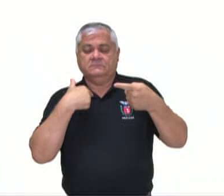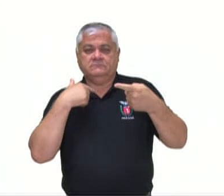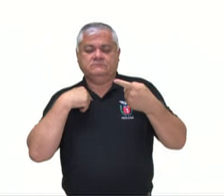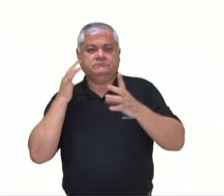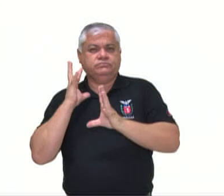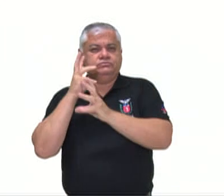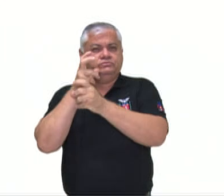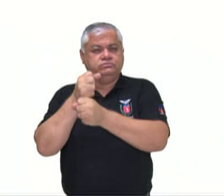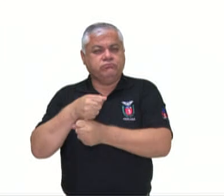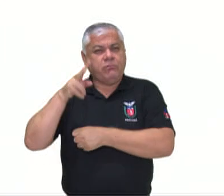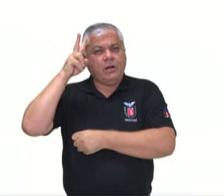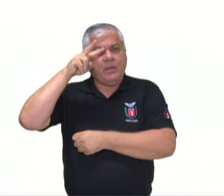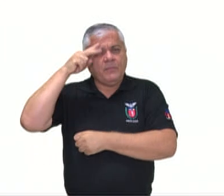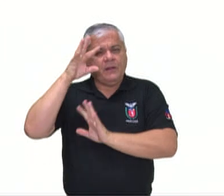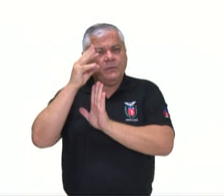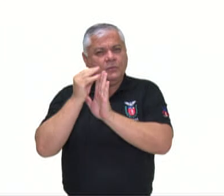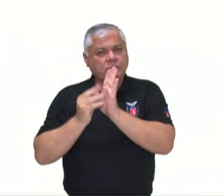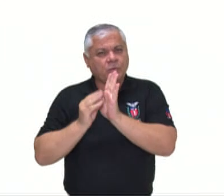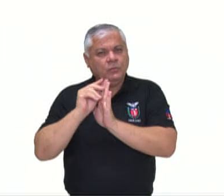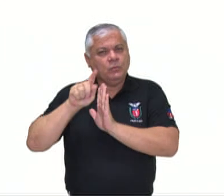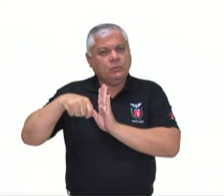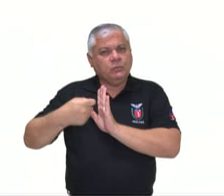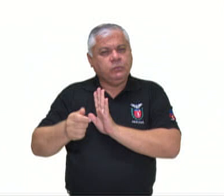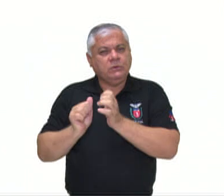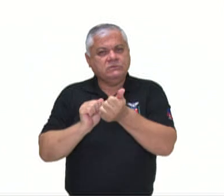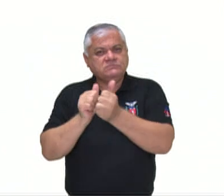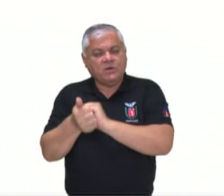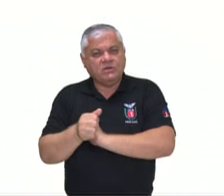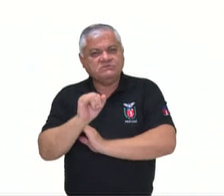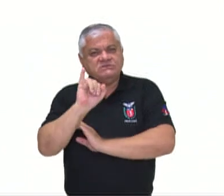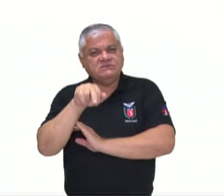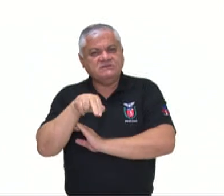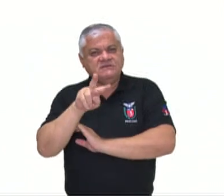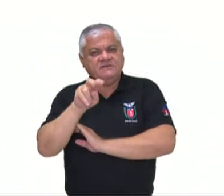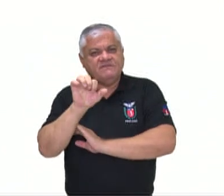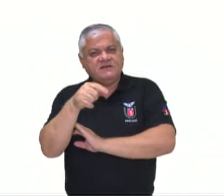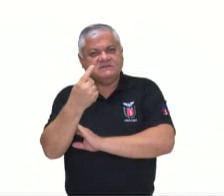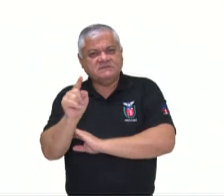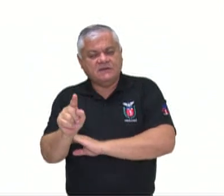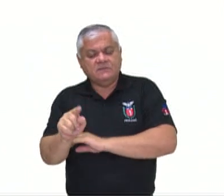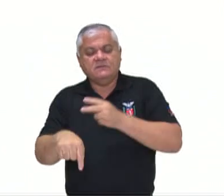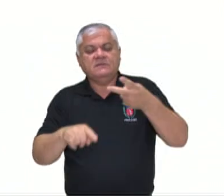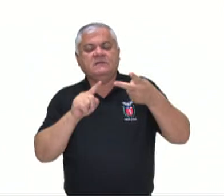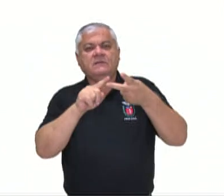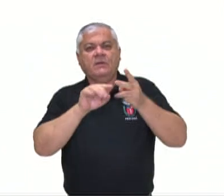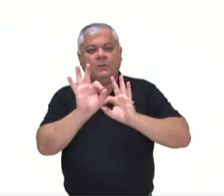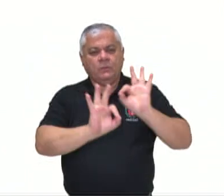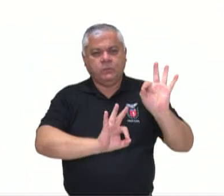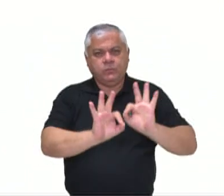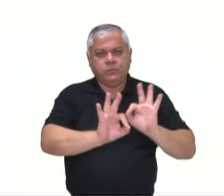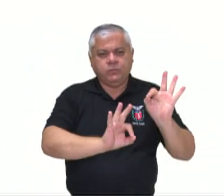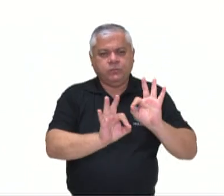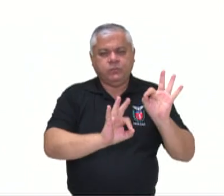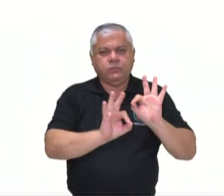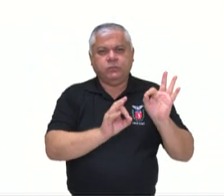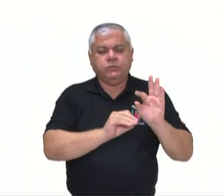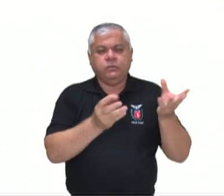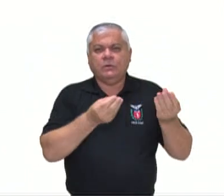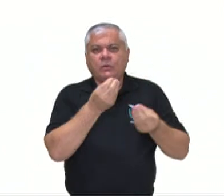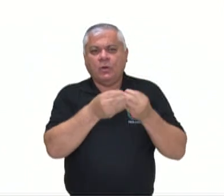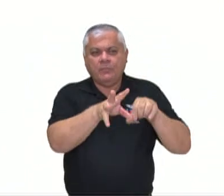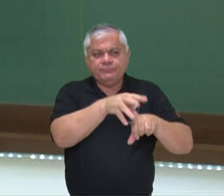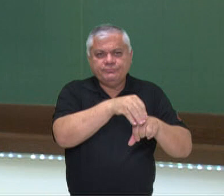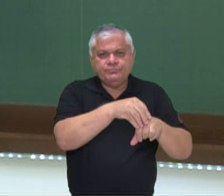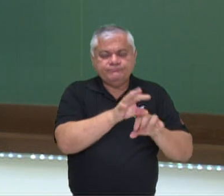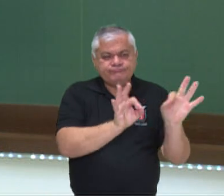pouquinho o conteúdo sobre os esportes de invasão e sistematizar um pouquinho, organizar esse nosso conhecimento, ver os